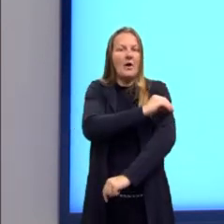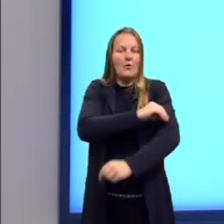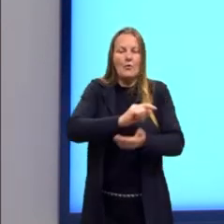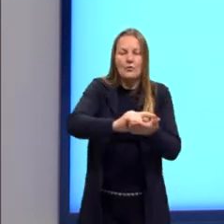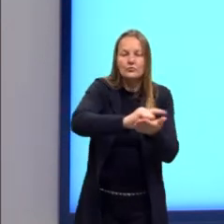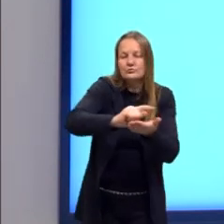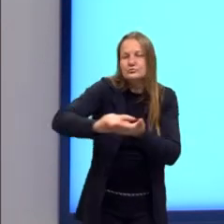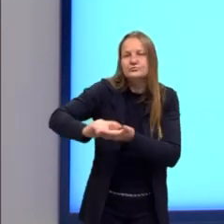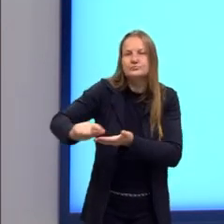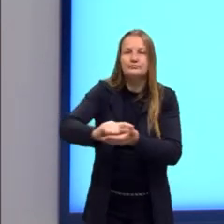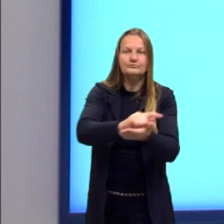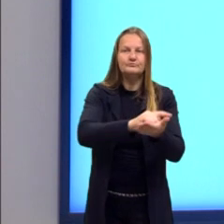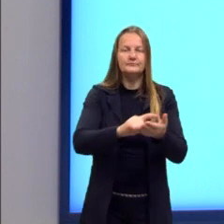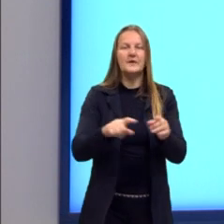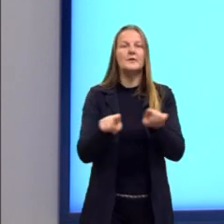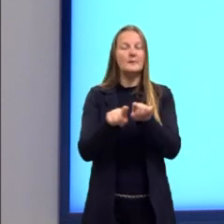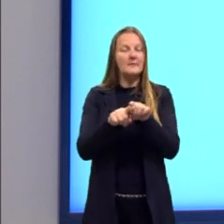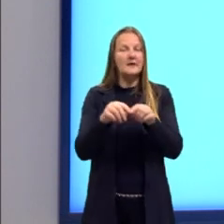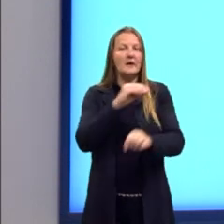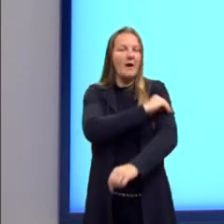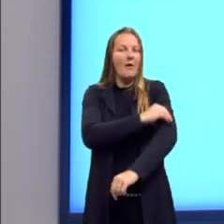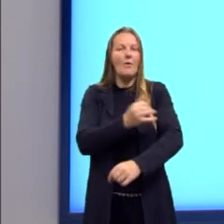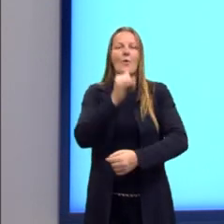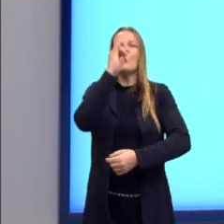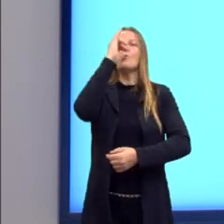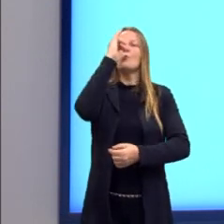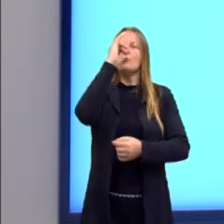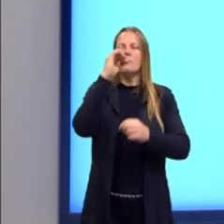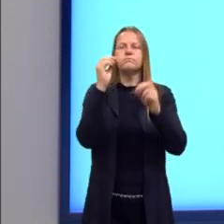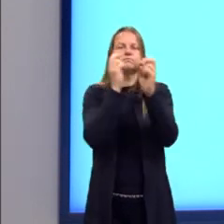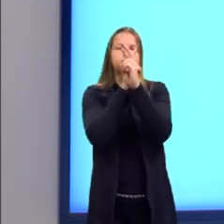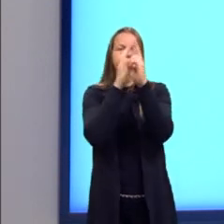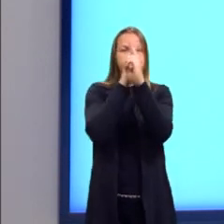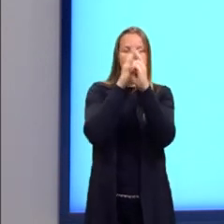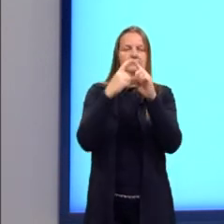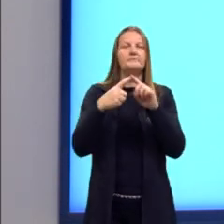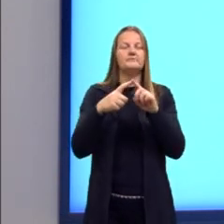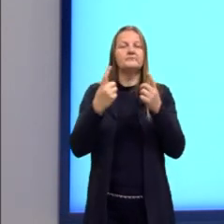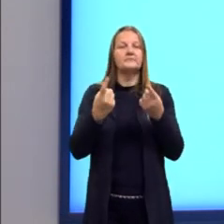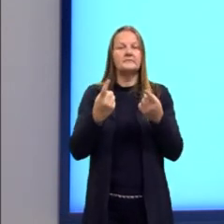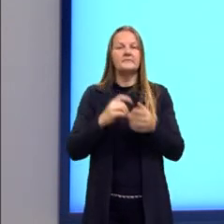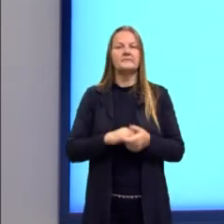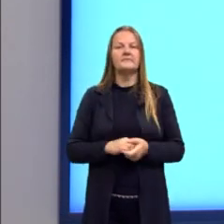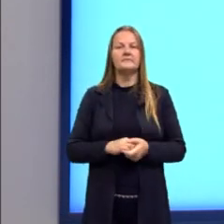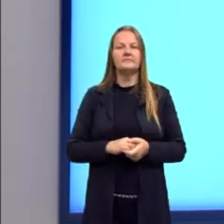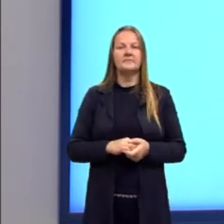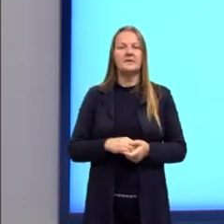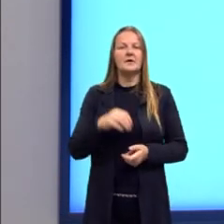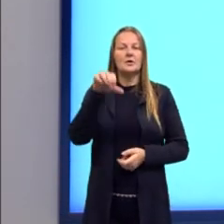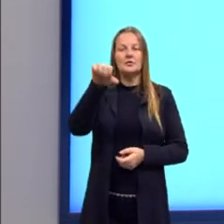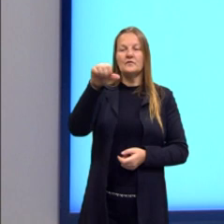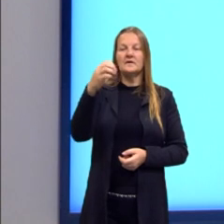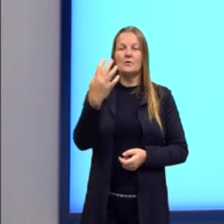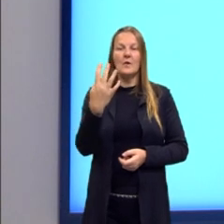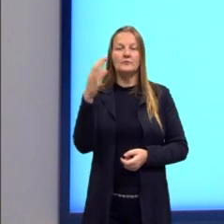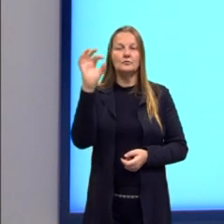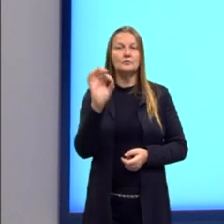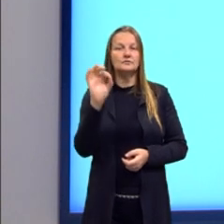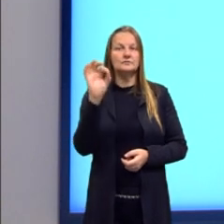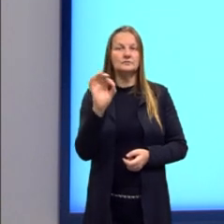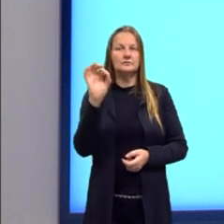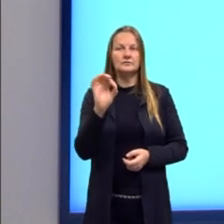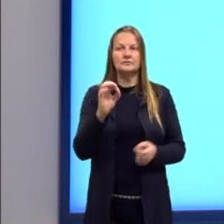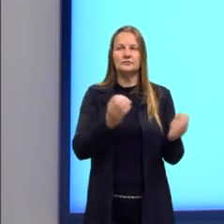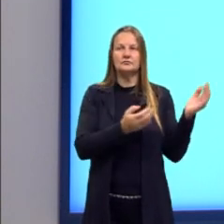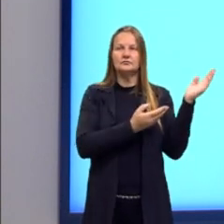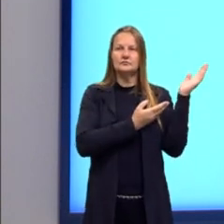mesmo sendo álcool de bebida o álcool combustível tem legislação né que a em torno de 94% que deve